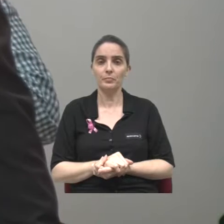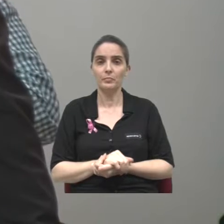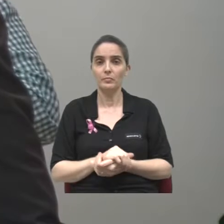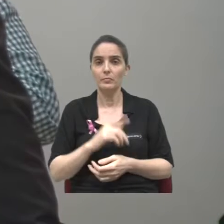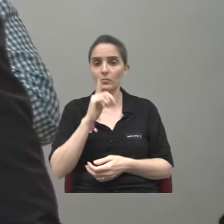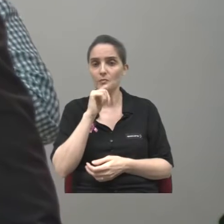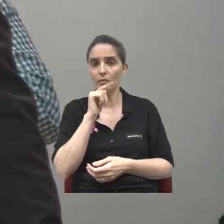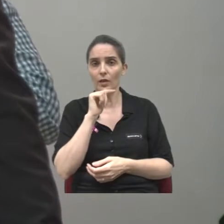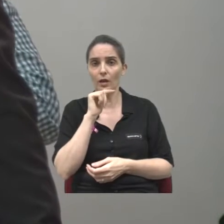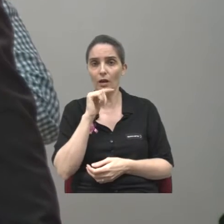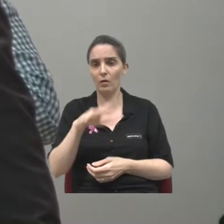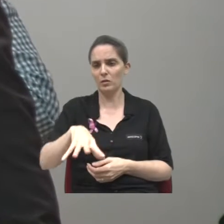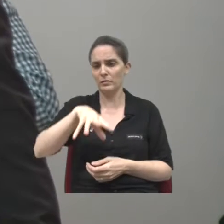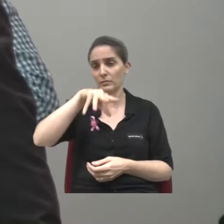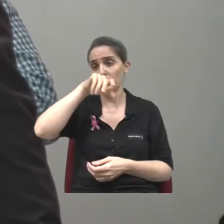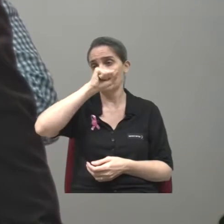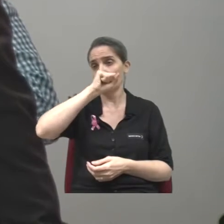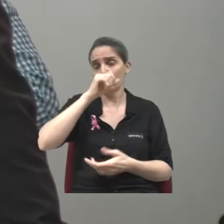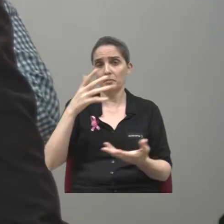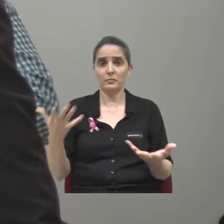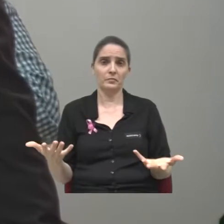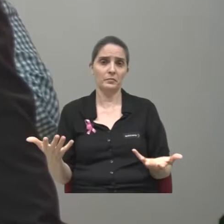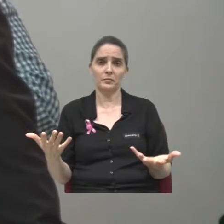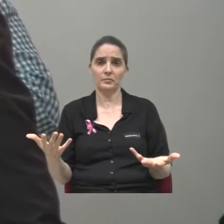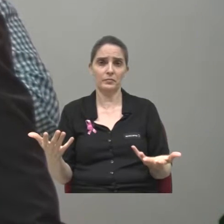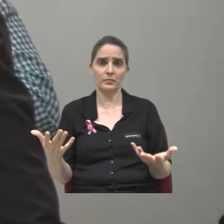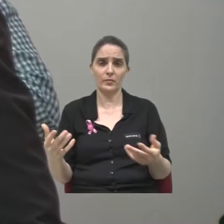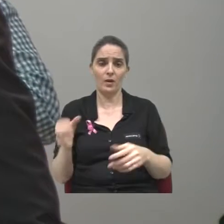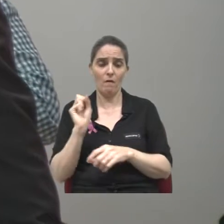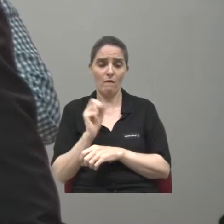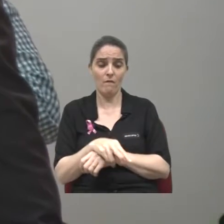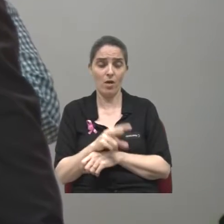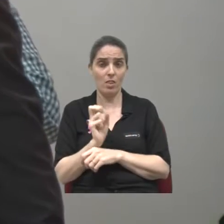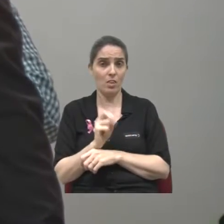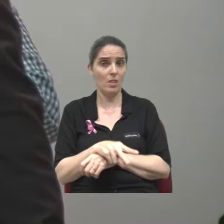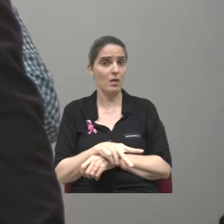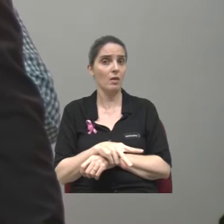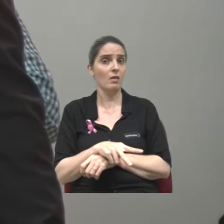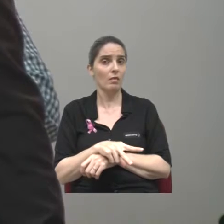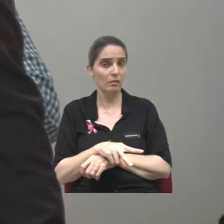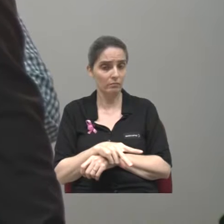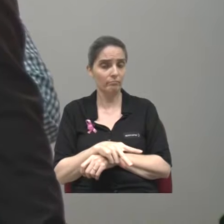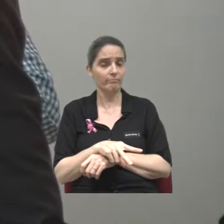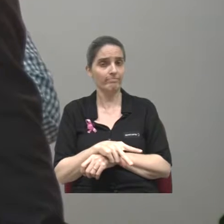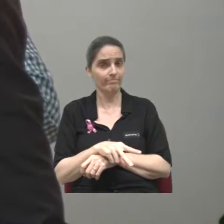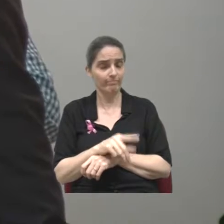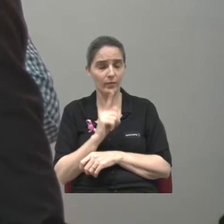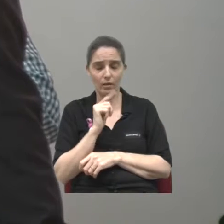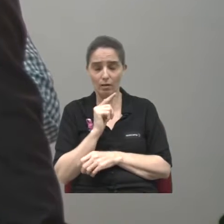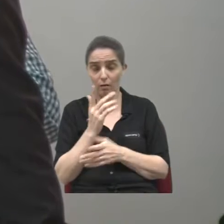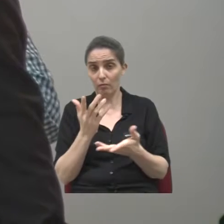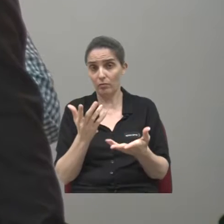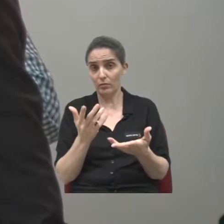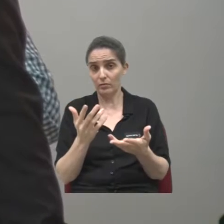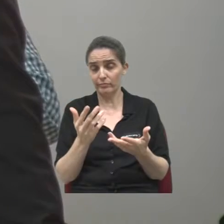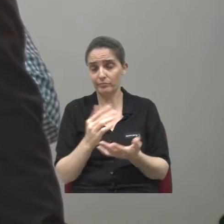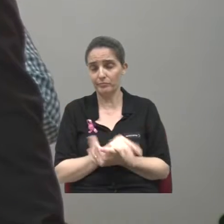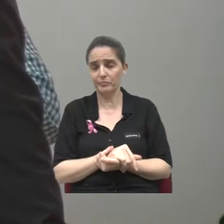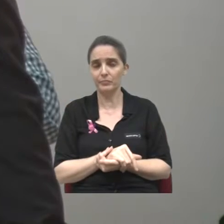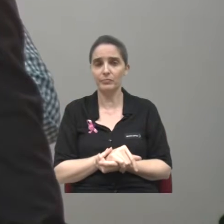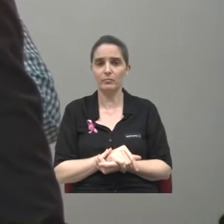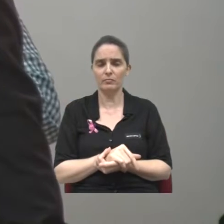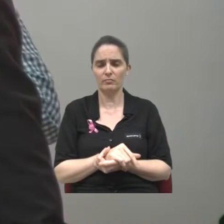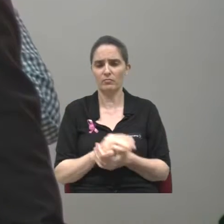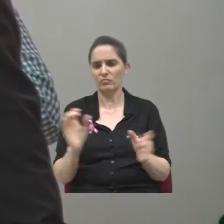perfumada, aí é não sei quantos agrotóxicos, e por aí vai. Então chega, agora acho que está